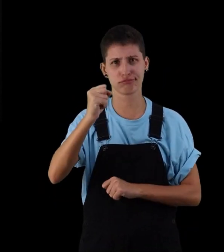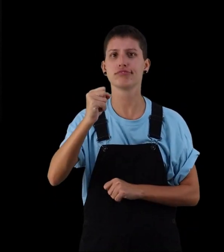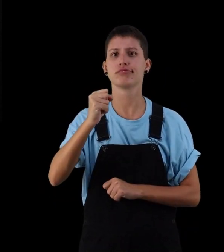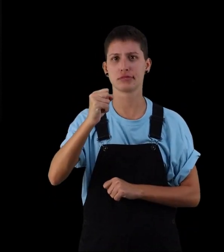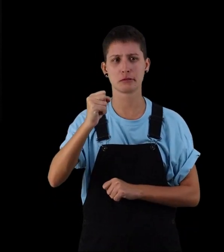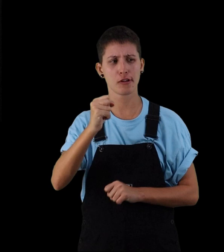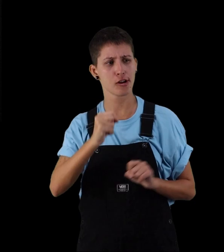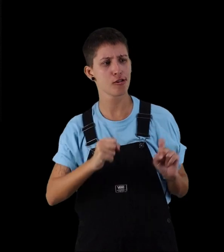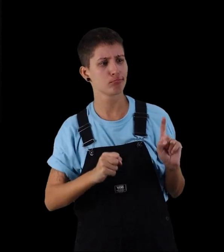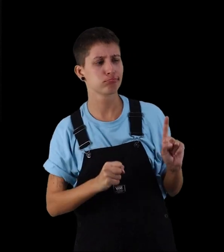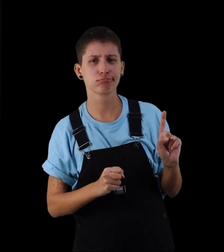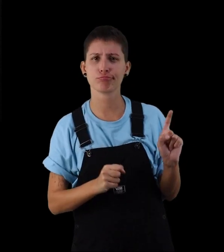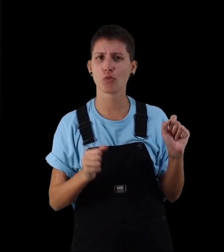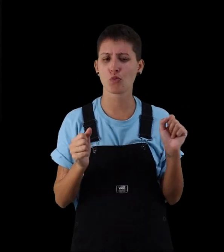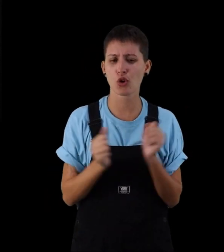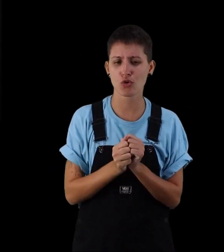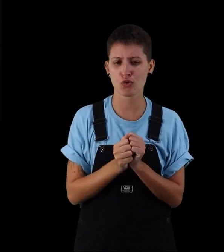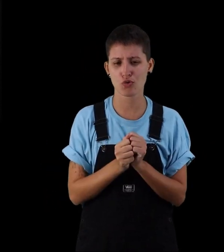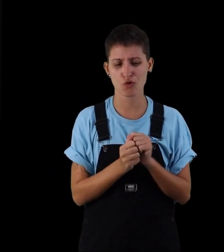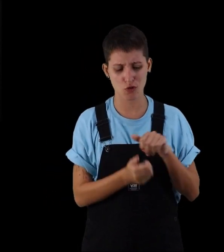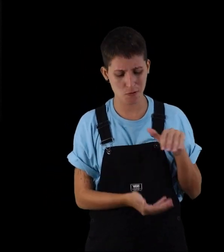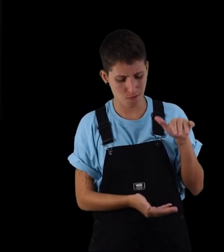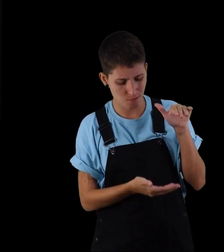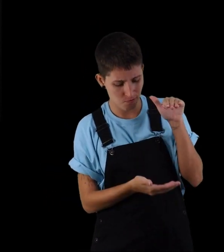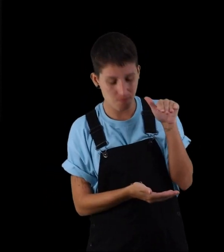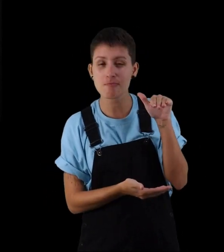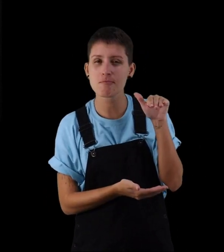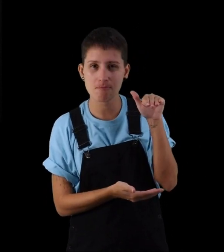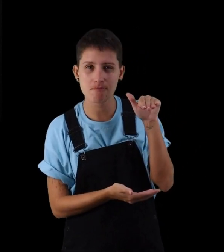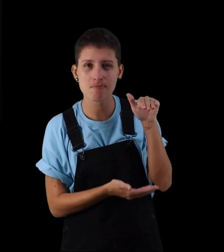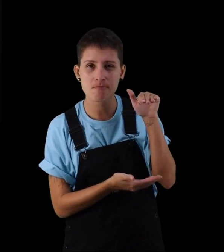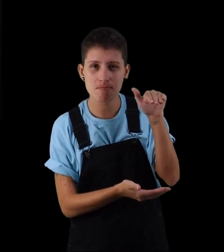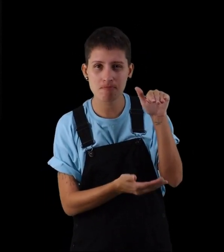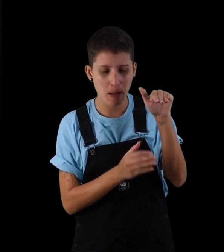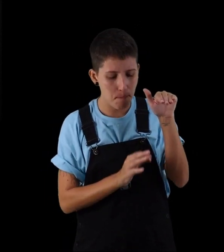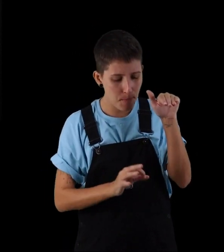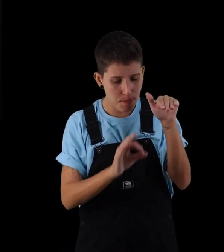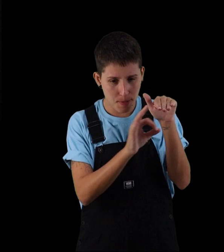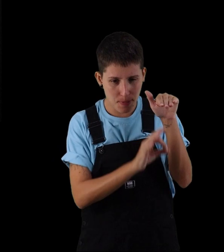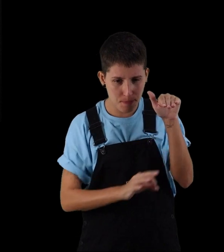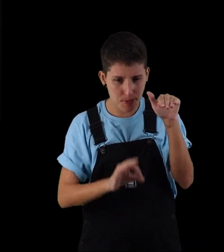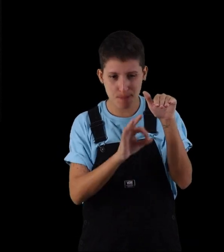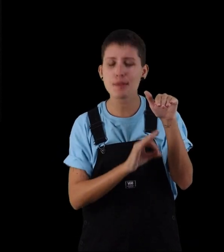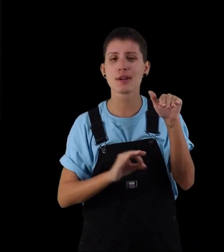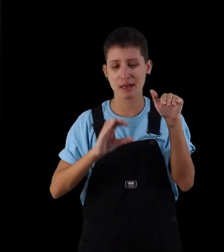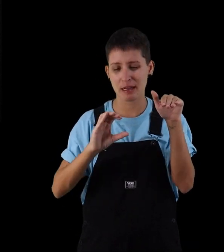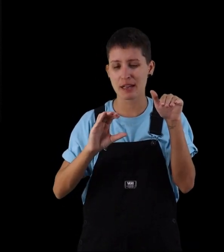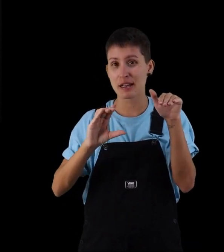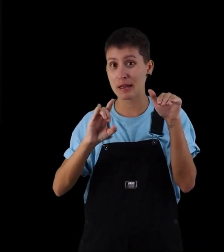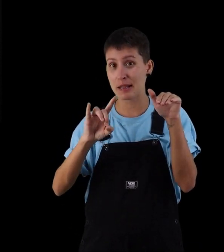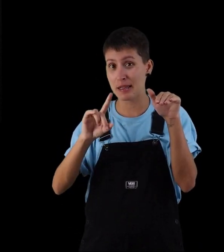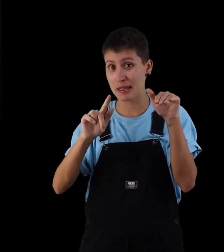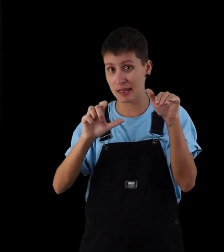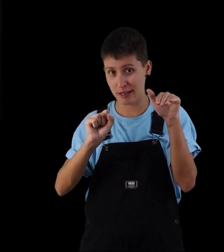campeão, temido quando chegava com seu pote cheio de bolas de vidro, que chamavam de